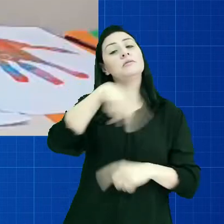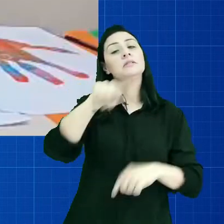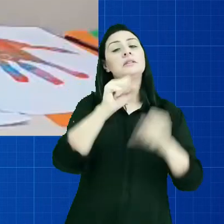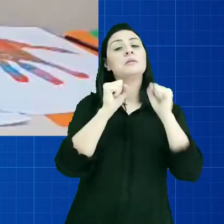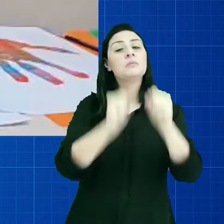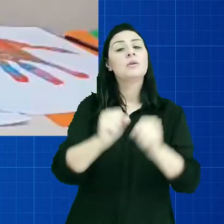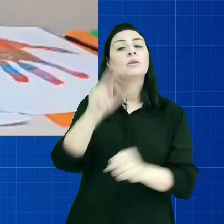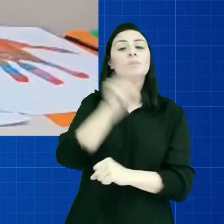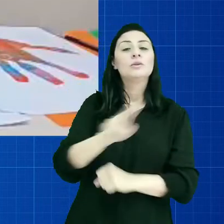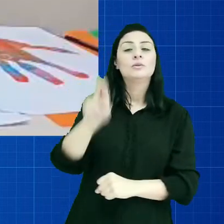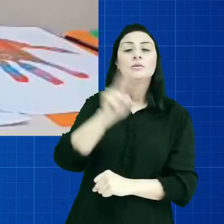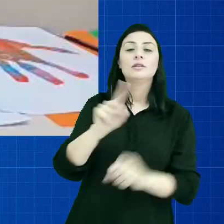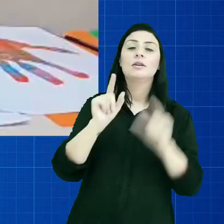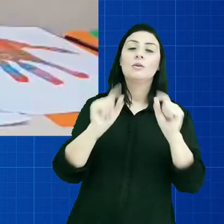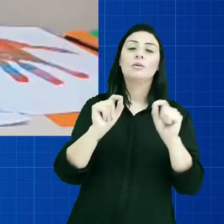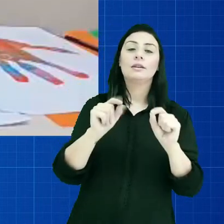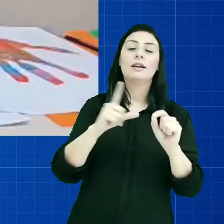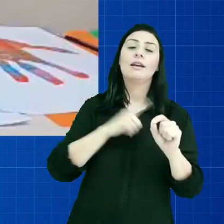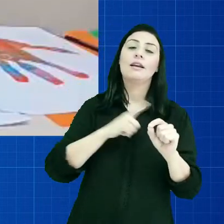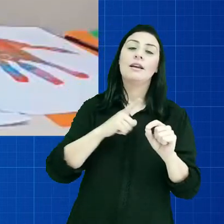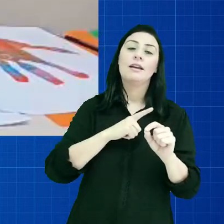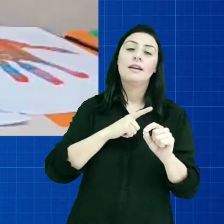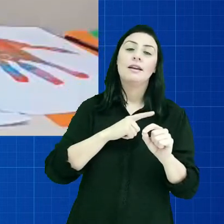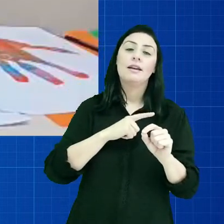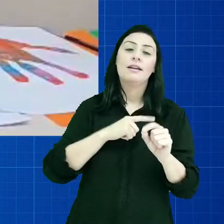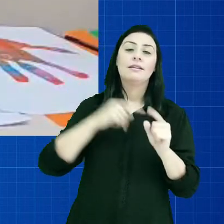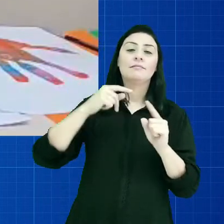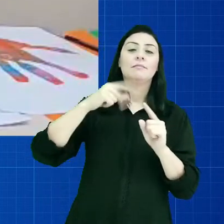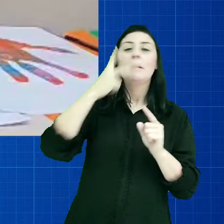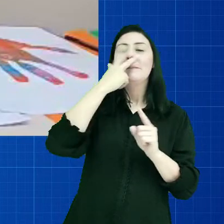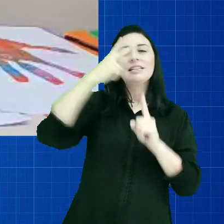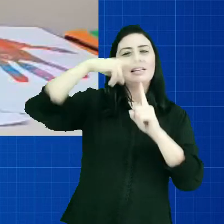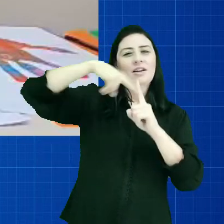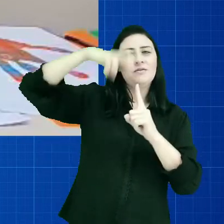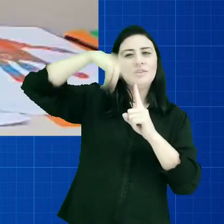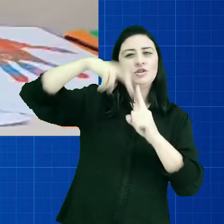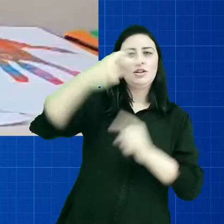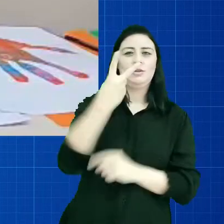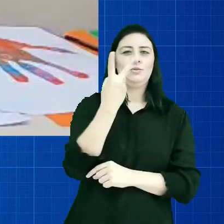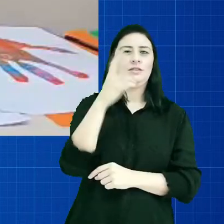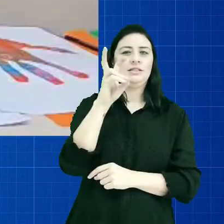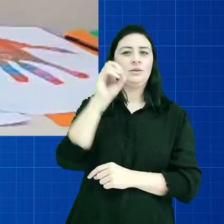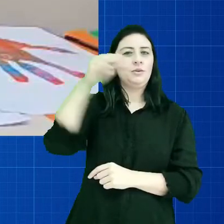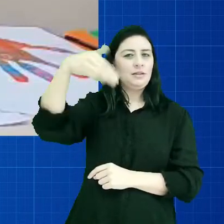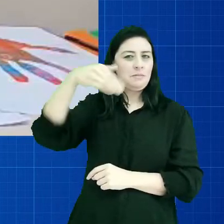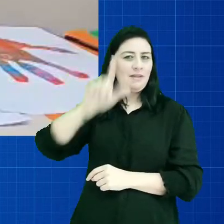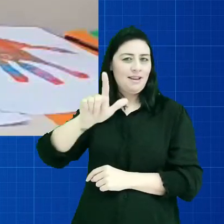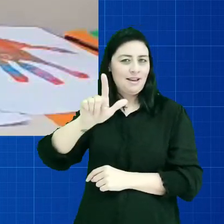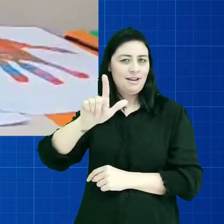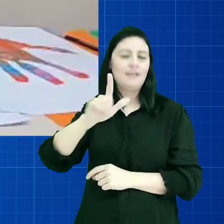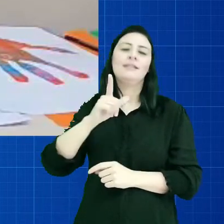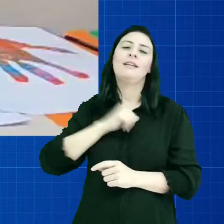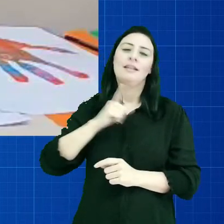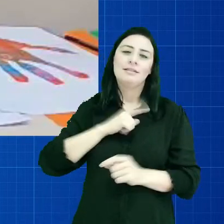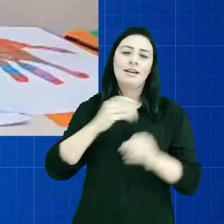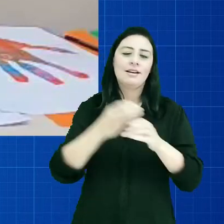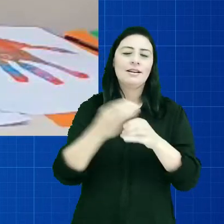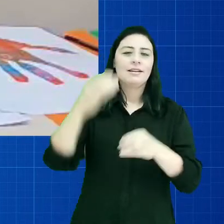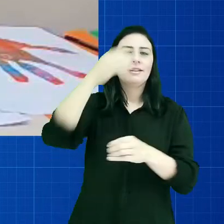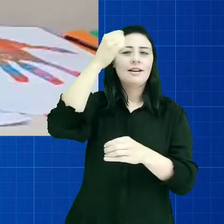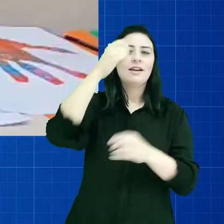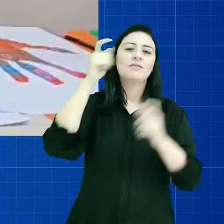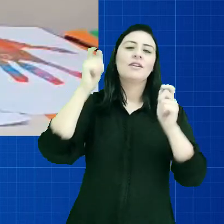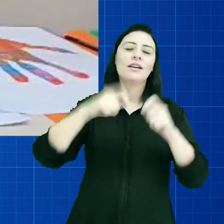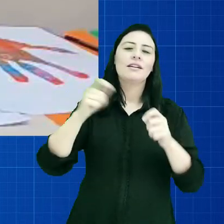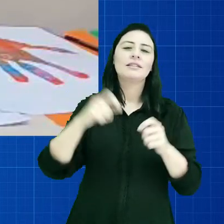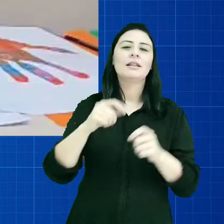vocês podem utilizar também uma garrafa PET, daquelas de 250 ml, e colocar gel de